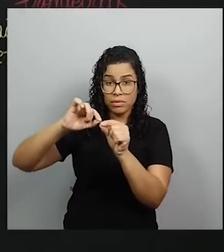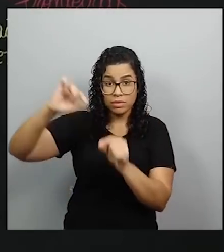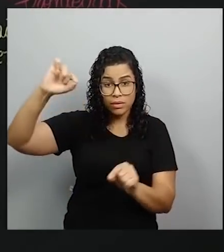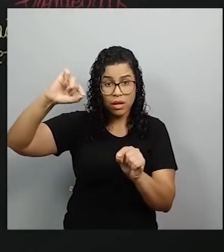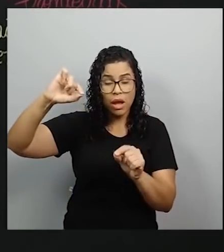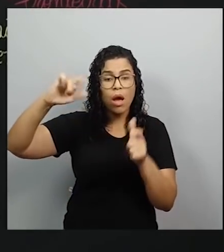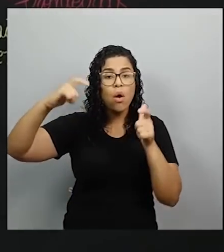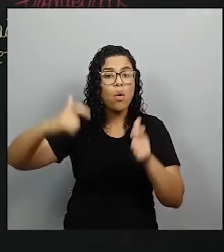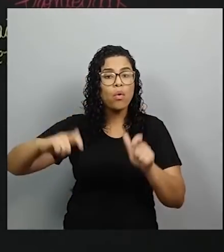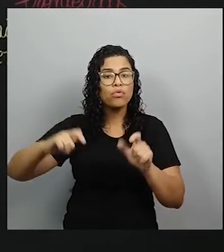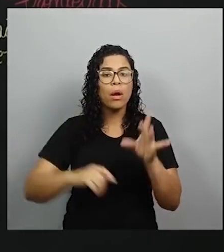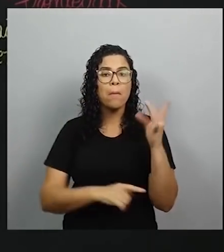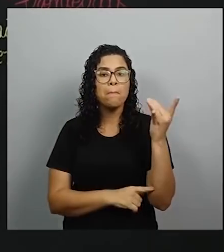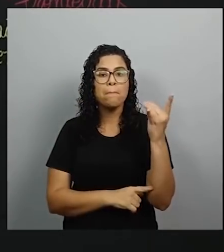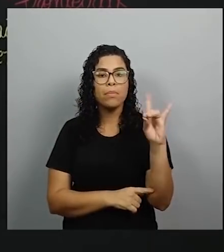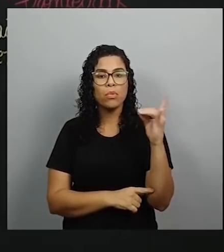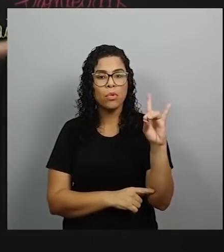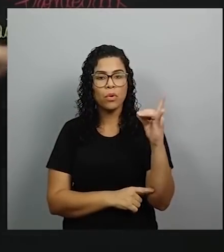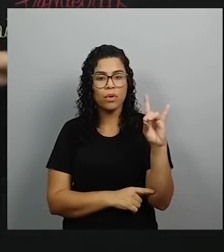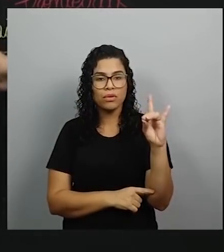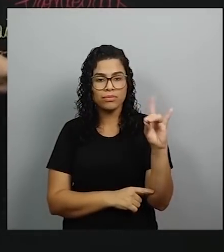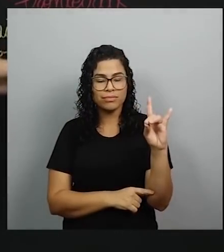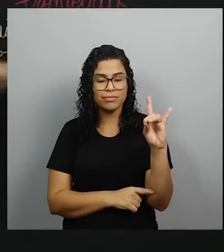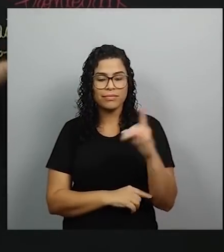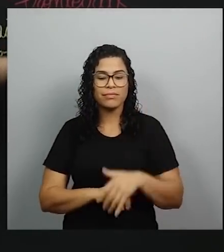ó, da Bolívia, que nós vamos ter